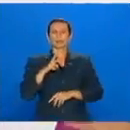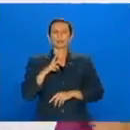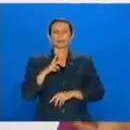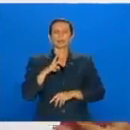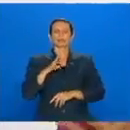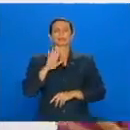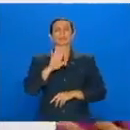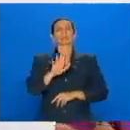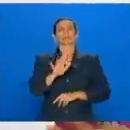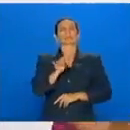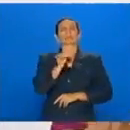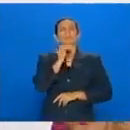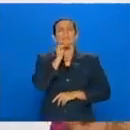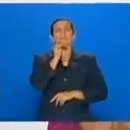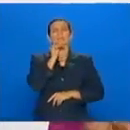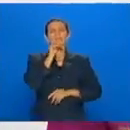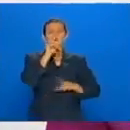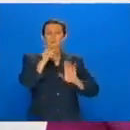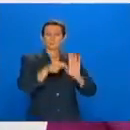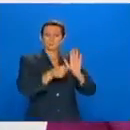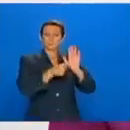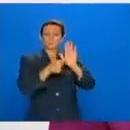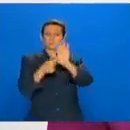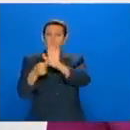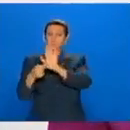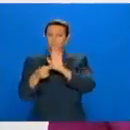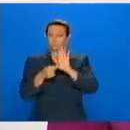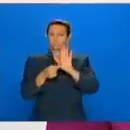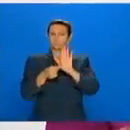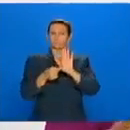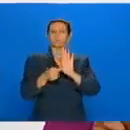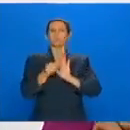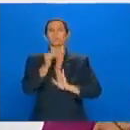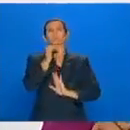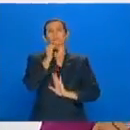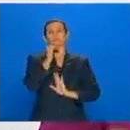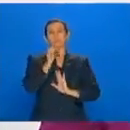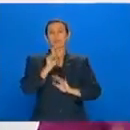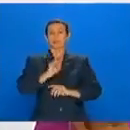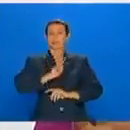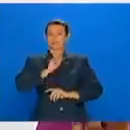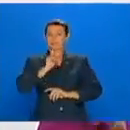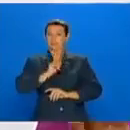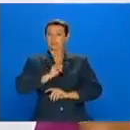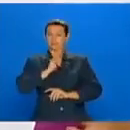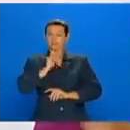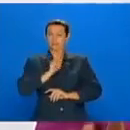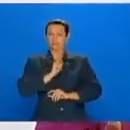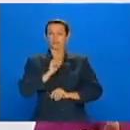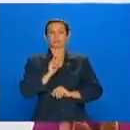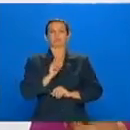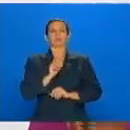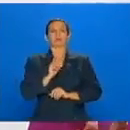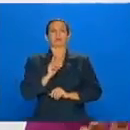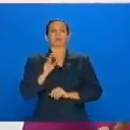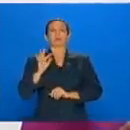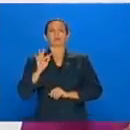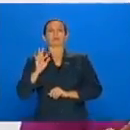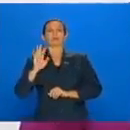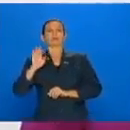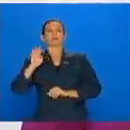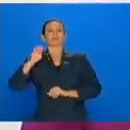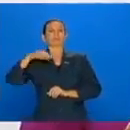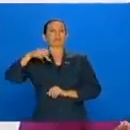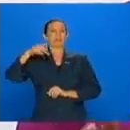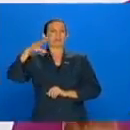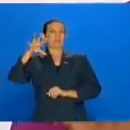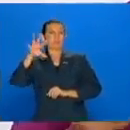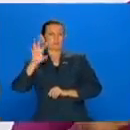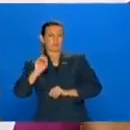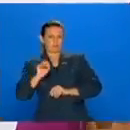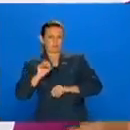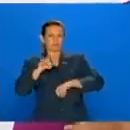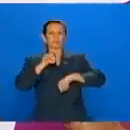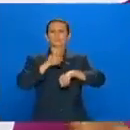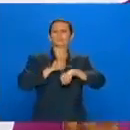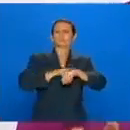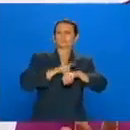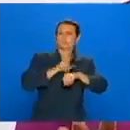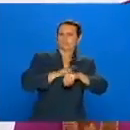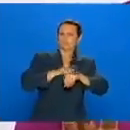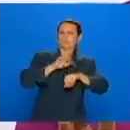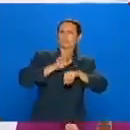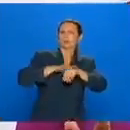Vamos para isso destacar as categorias de tempo, que é uma das categorias mais discutidas e mais estudadas, e de